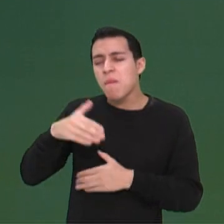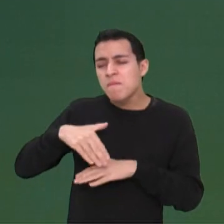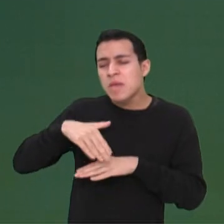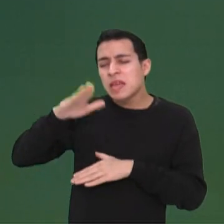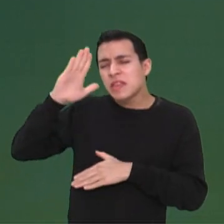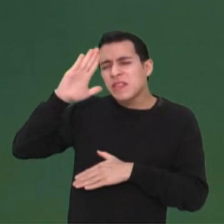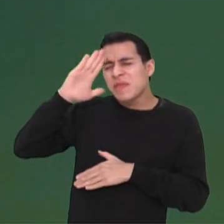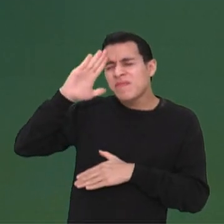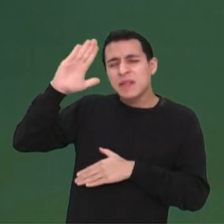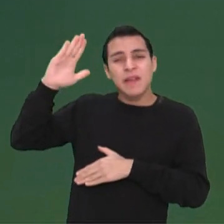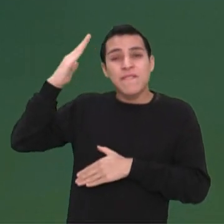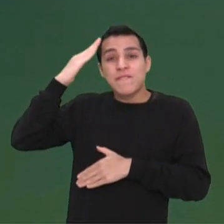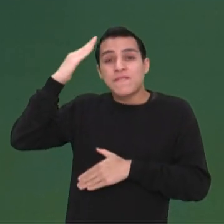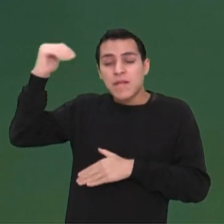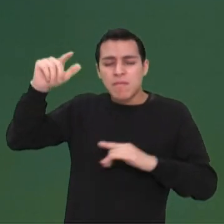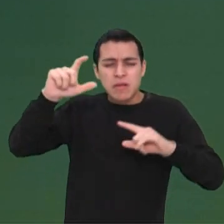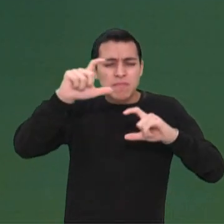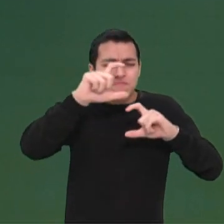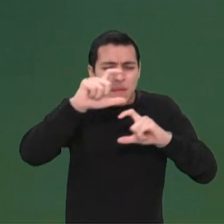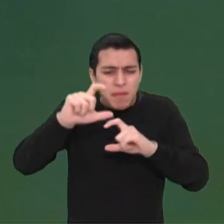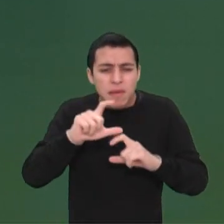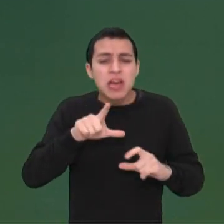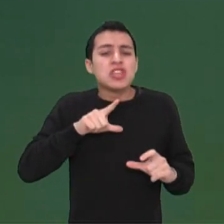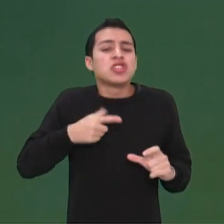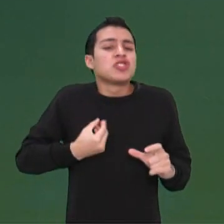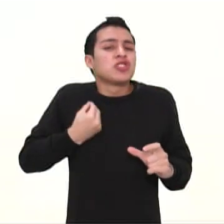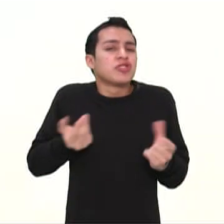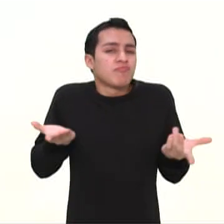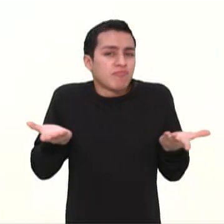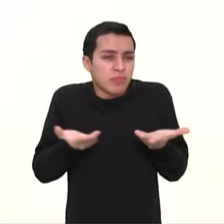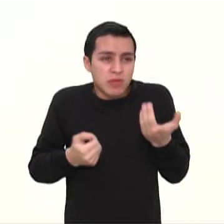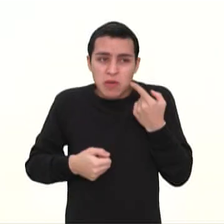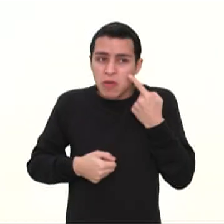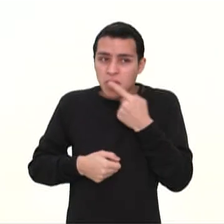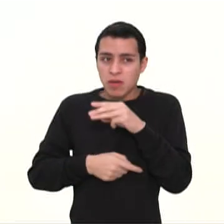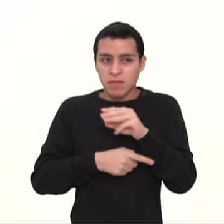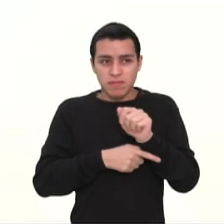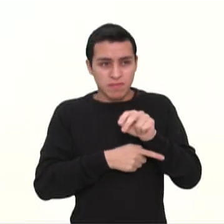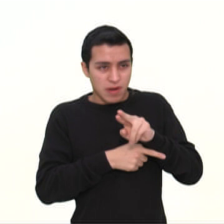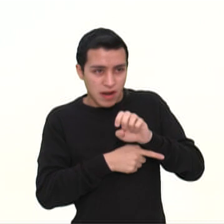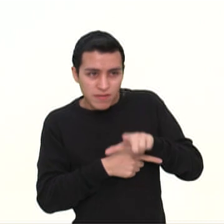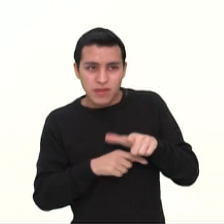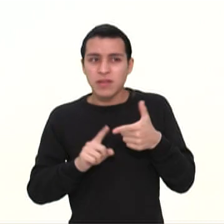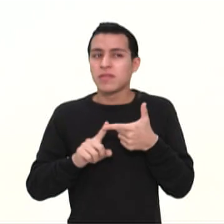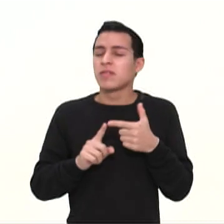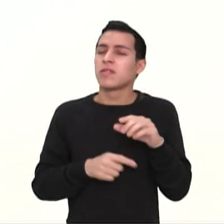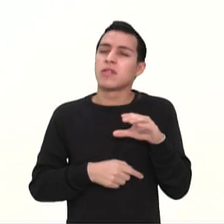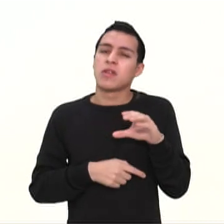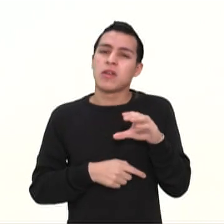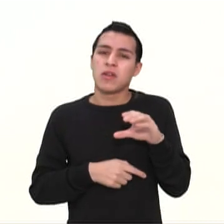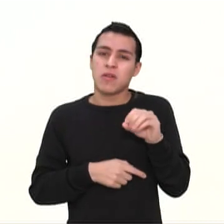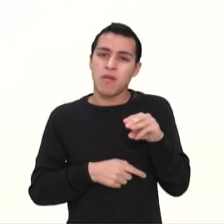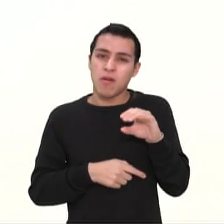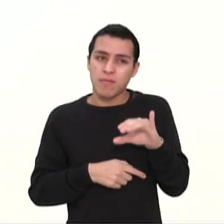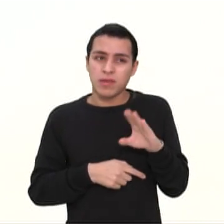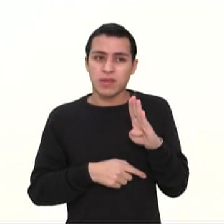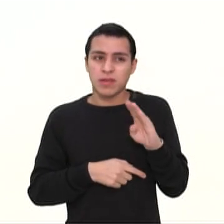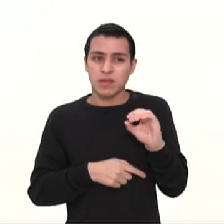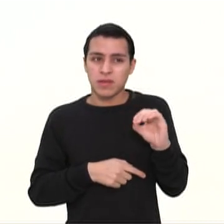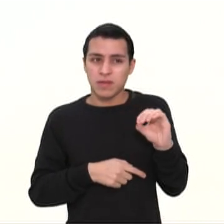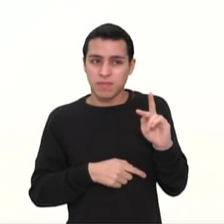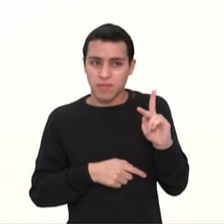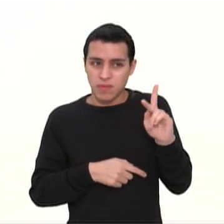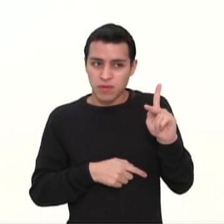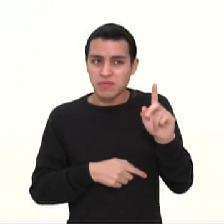os quadrinhos mais famosos que nós temos atualmente? Temos Marvel Comic Books, DC Comic Books, os